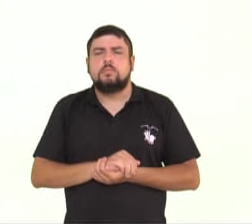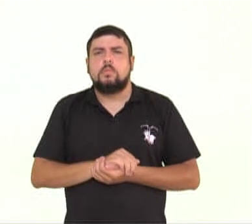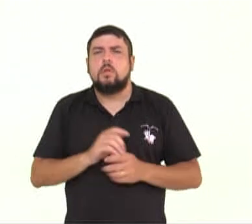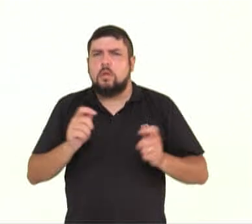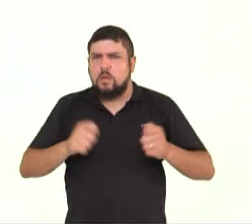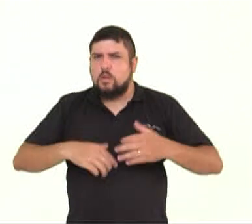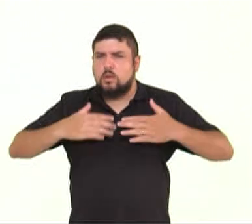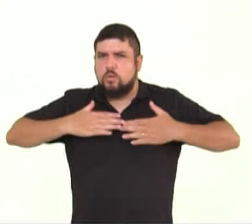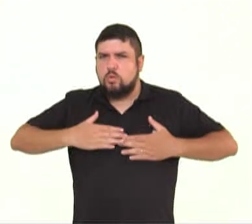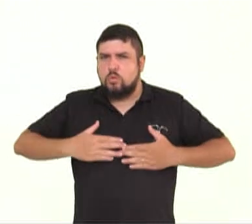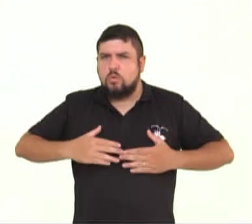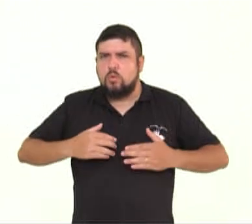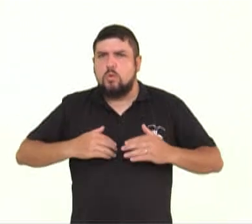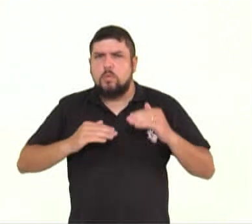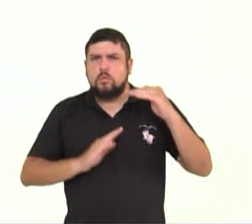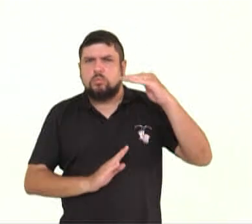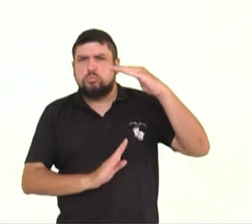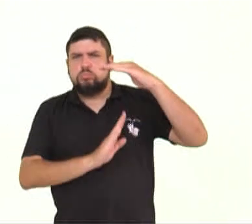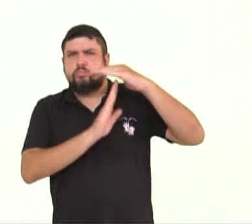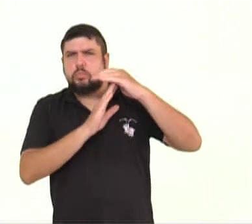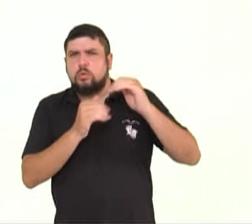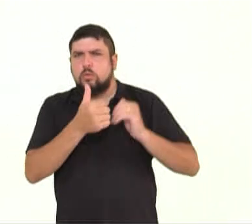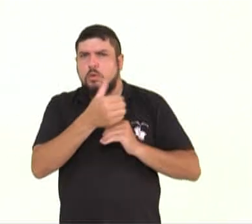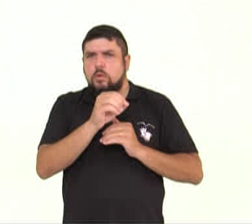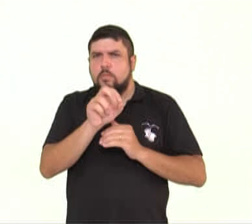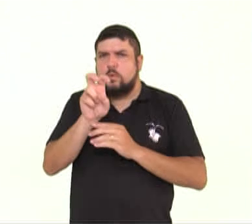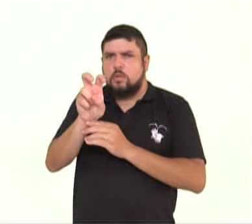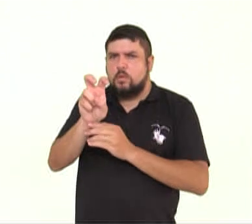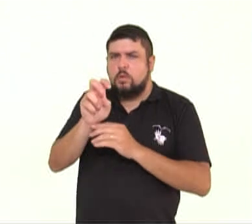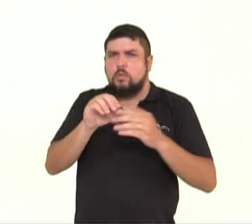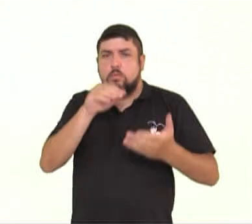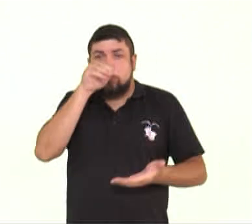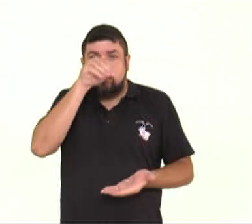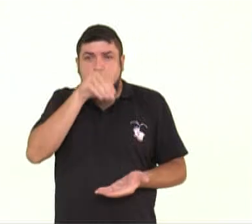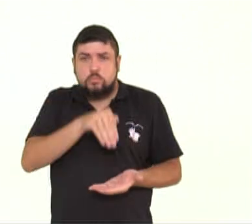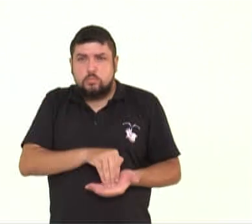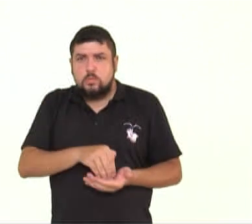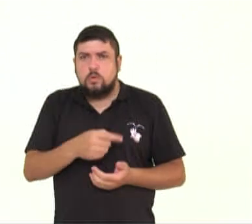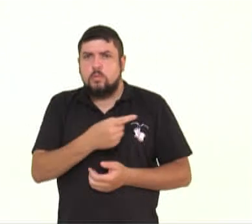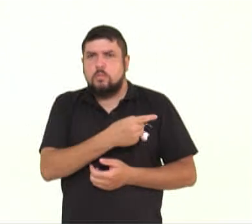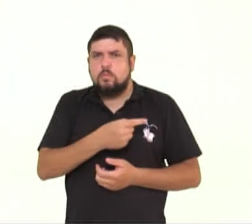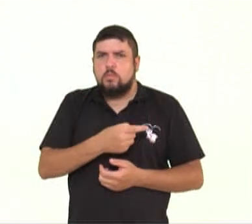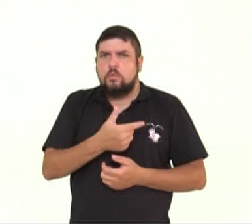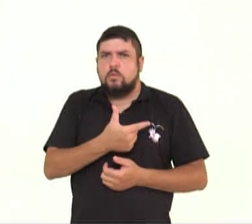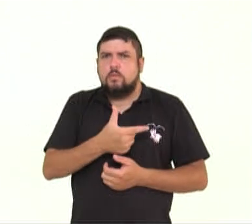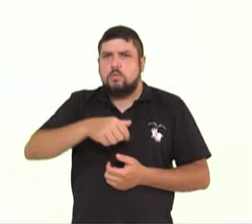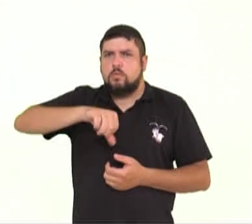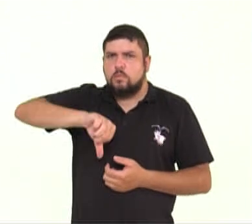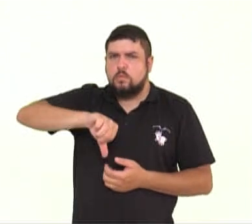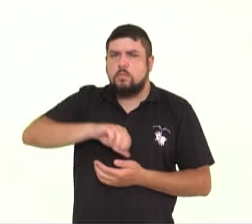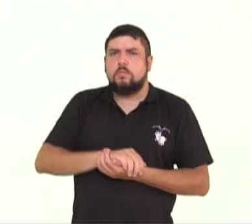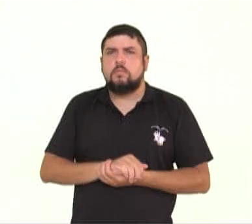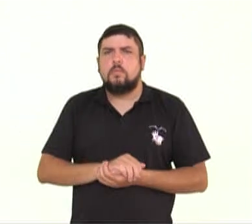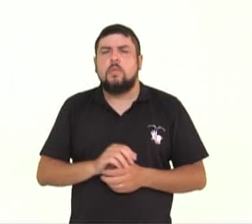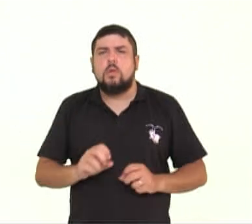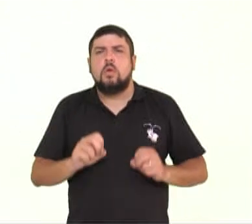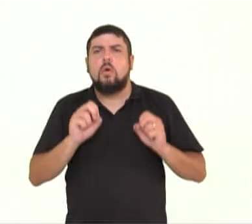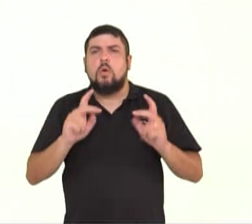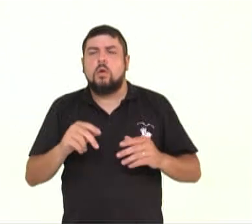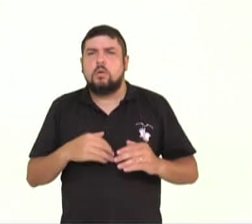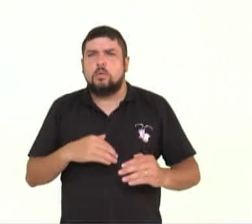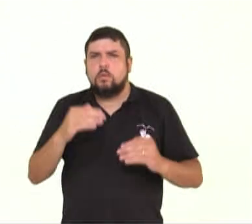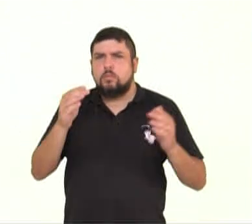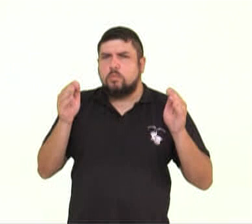uma temperatura máxima de 105 graus e uma temperatura mínima de menos 29 graus Celsius. Então, eu quero que vocês representem